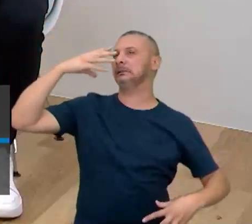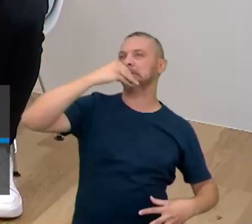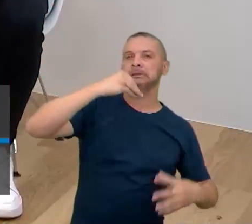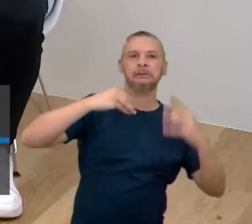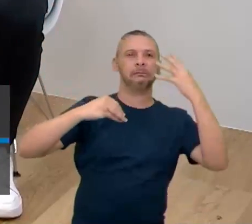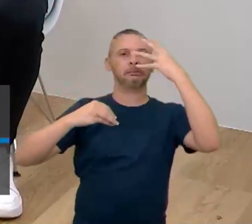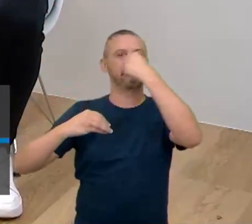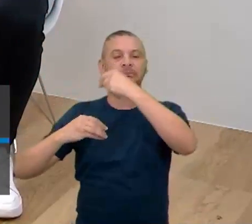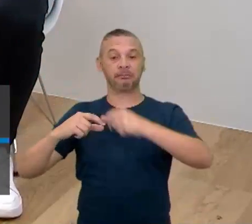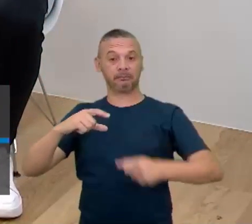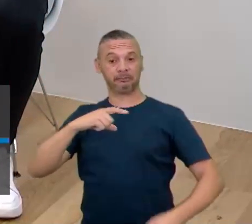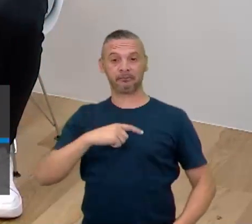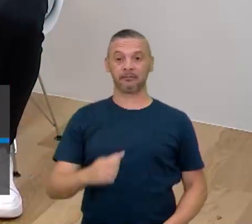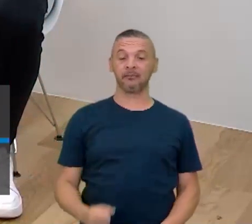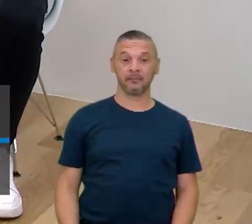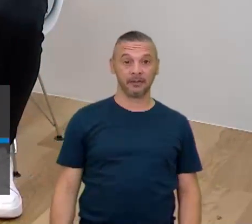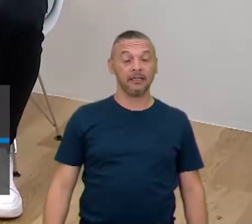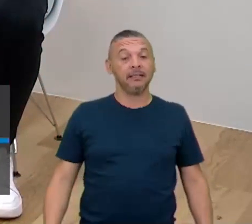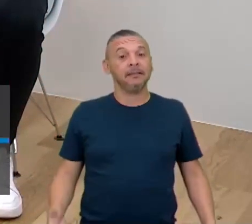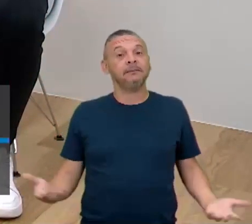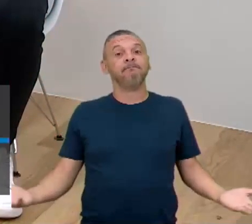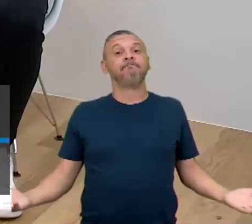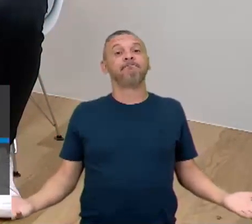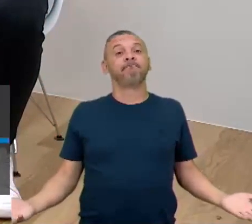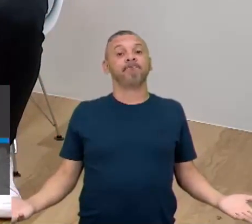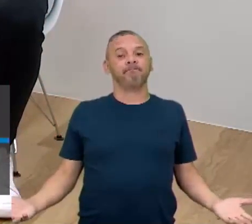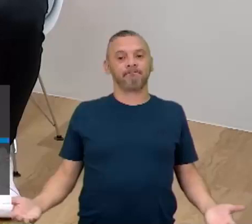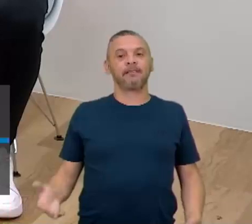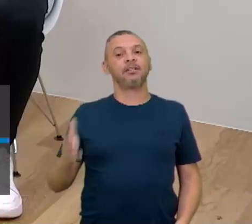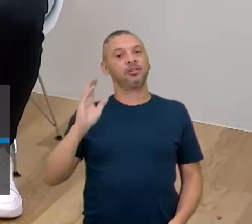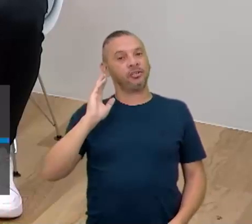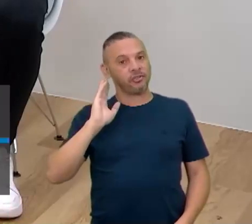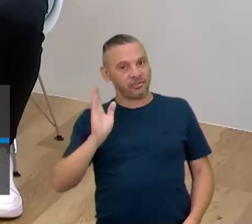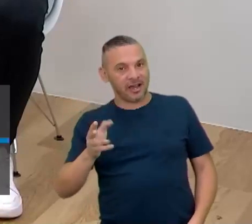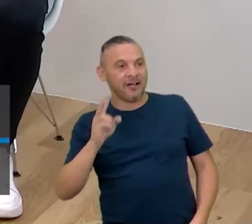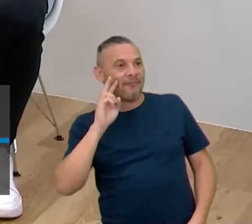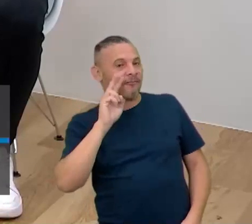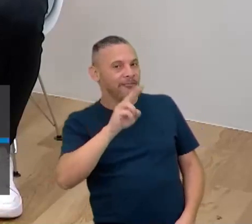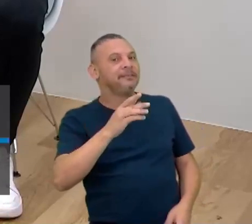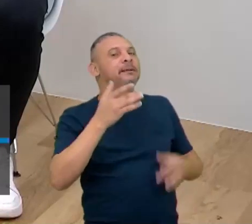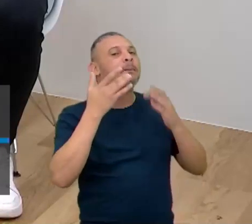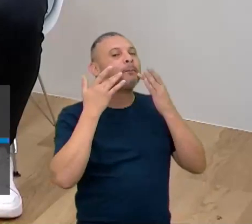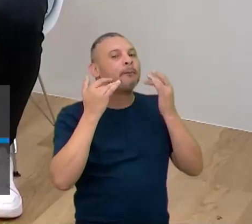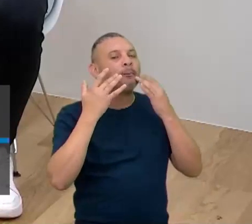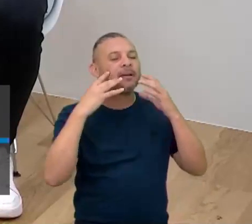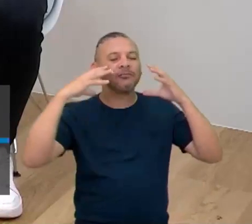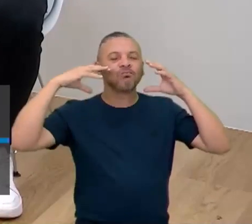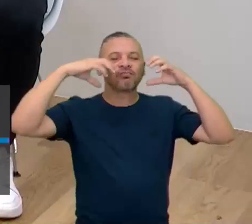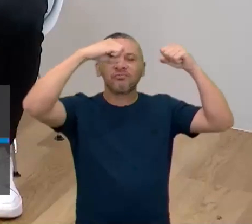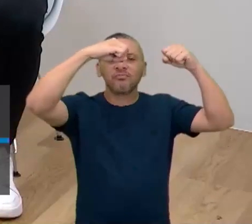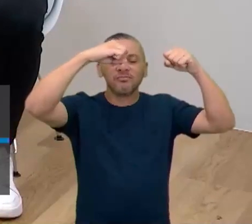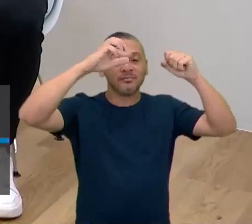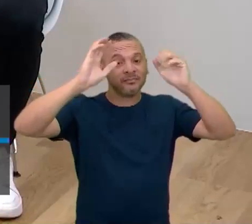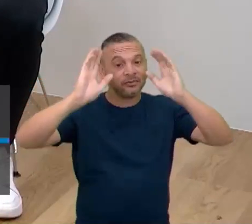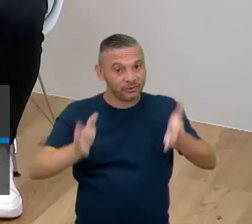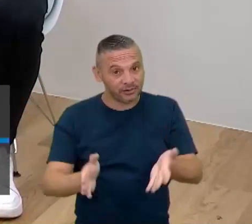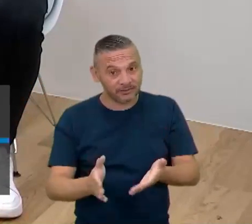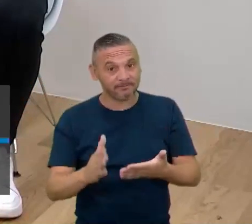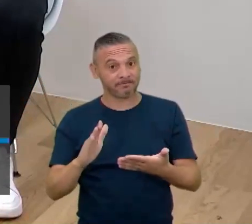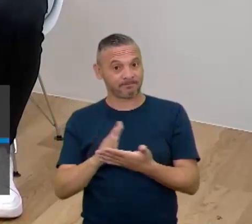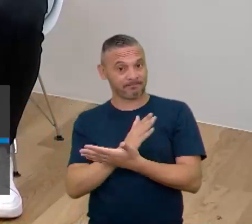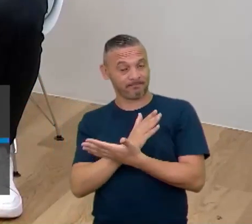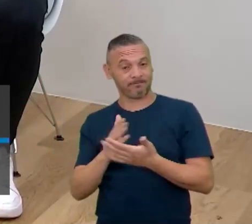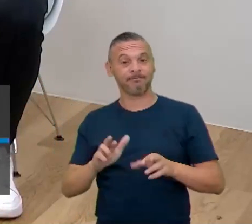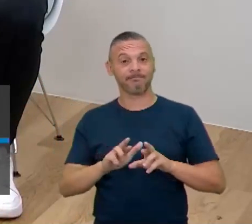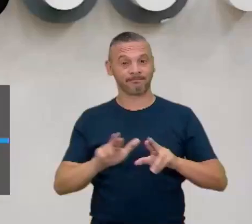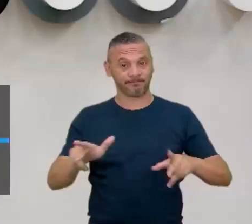luz. Imagina só eu fazer uma peça no escuro. E eu já assisti algumas peças que eram no escuro, mas não é tão convencional, né? Sim.